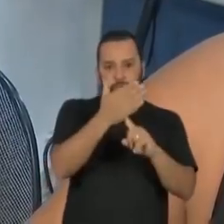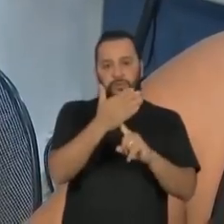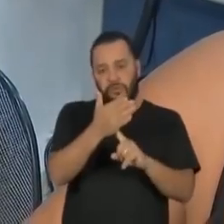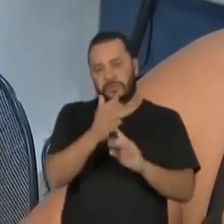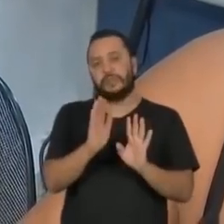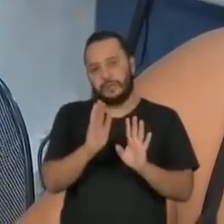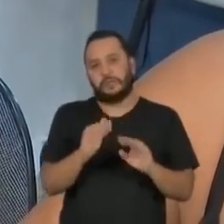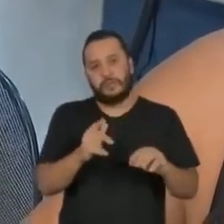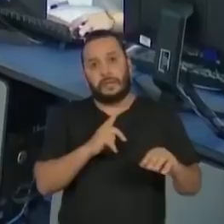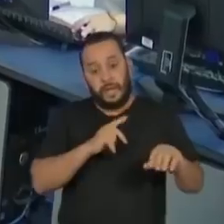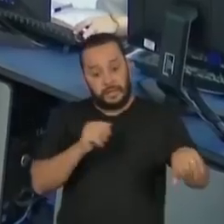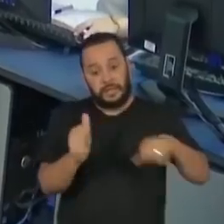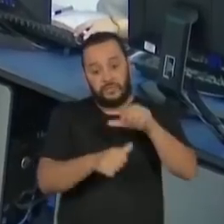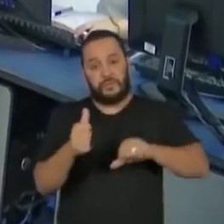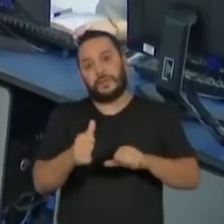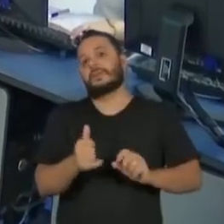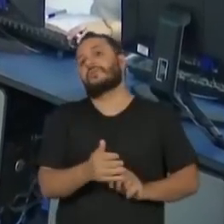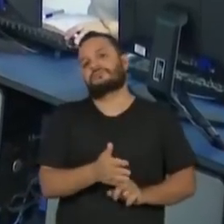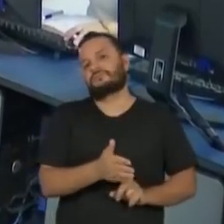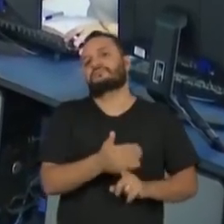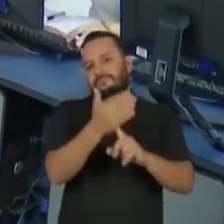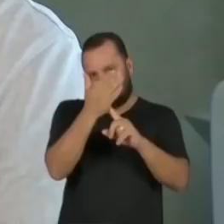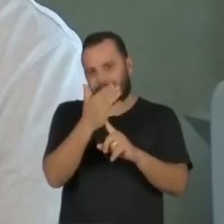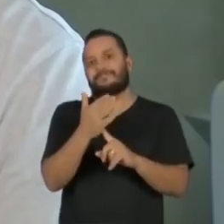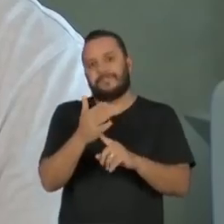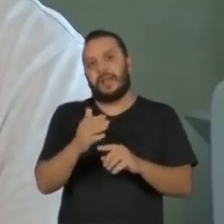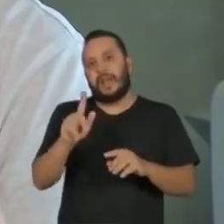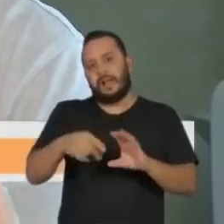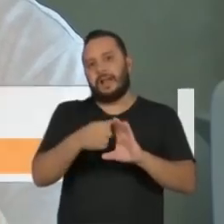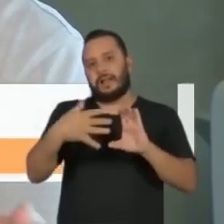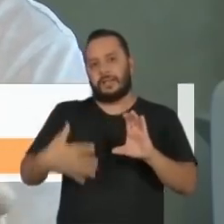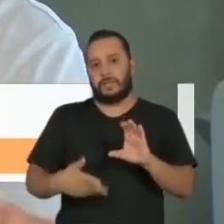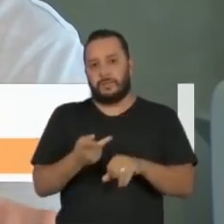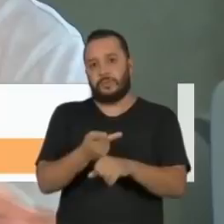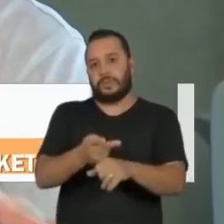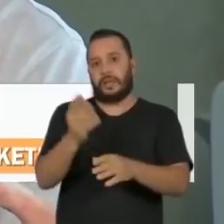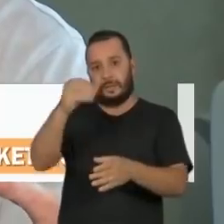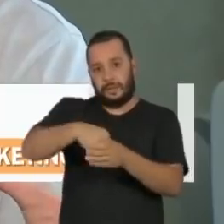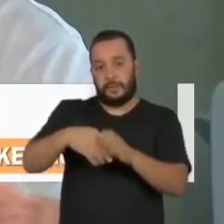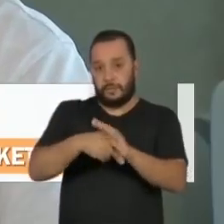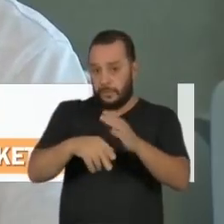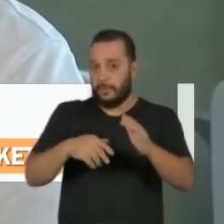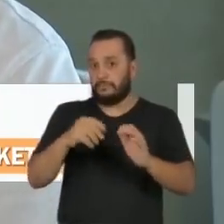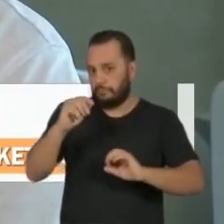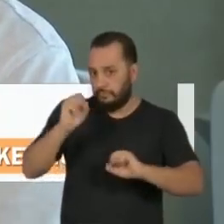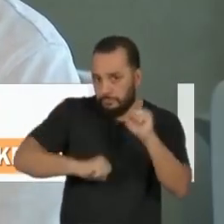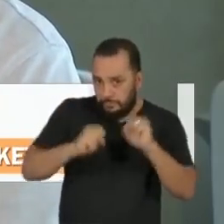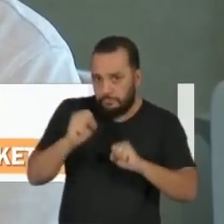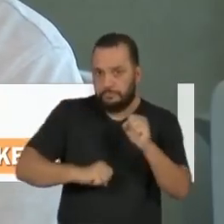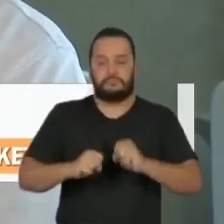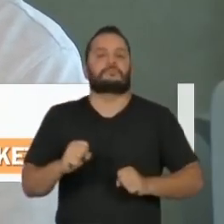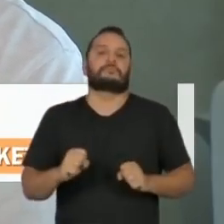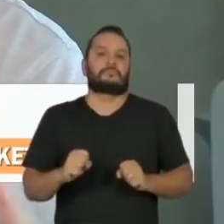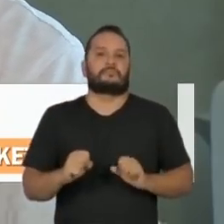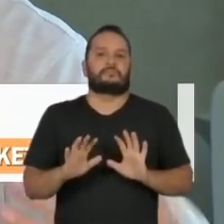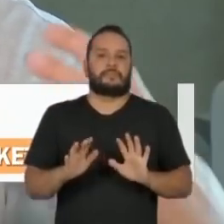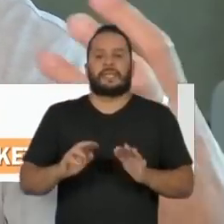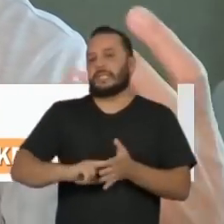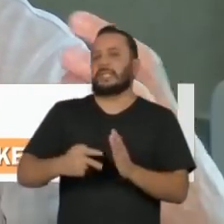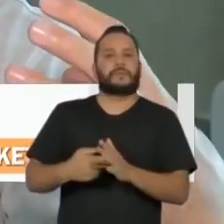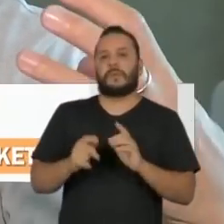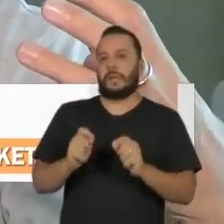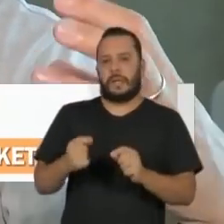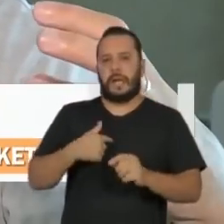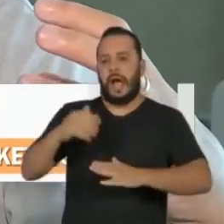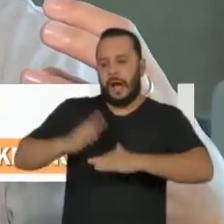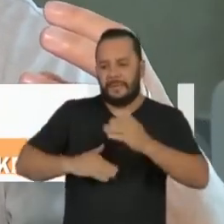uma característica cada vez mais procurada por empresas. O desenvolvimento de várias habilidades, né, e que